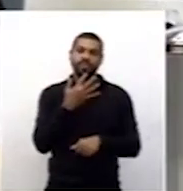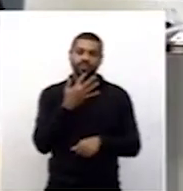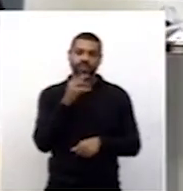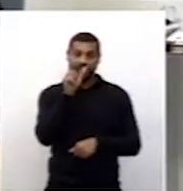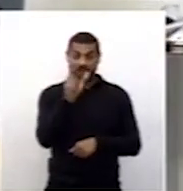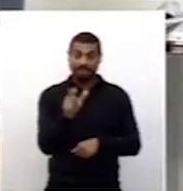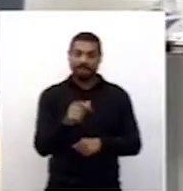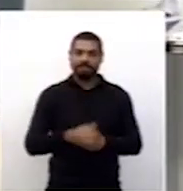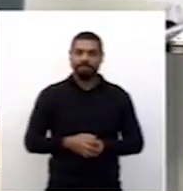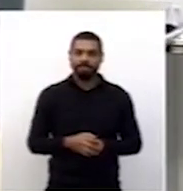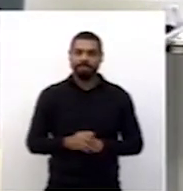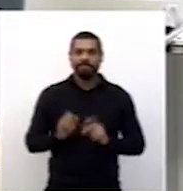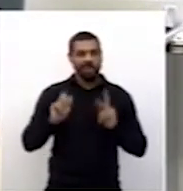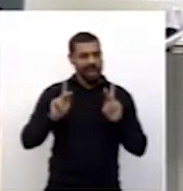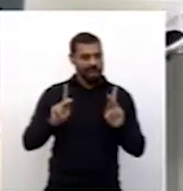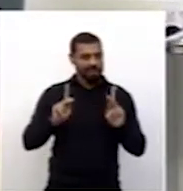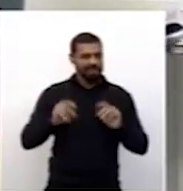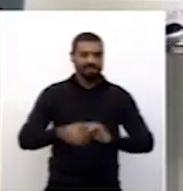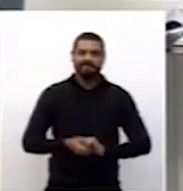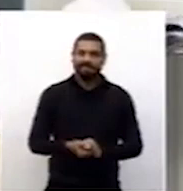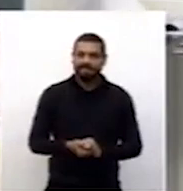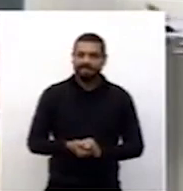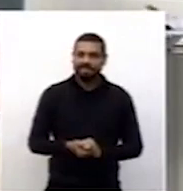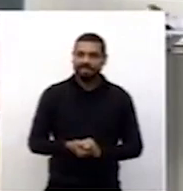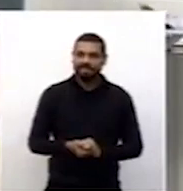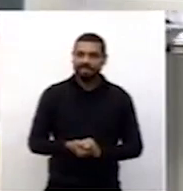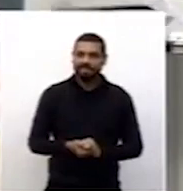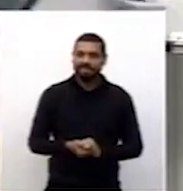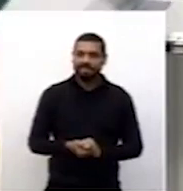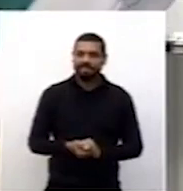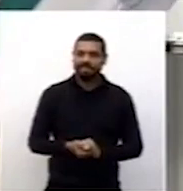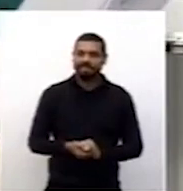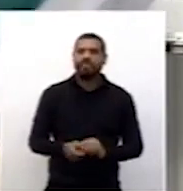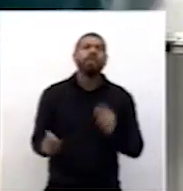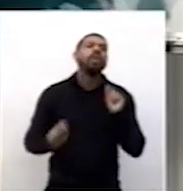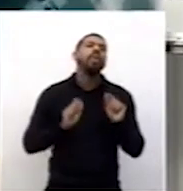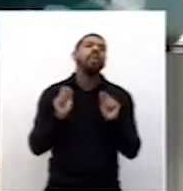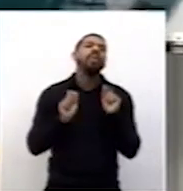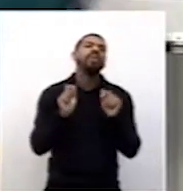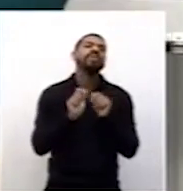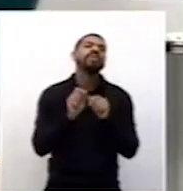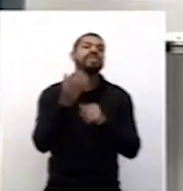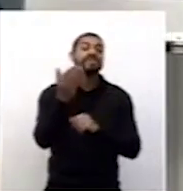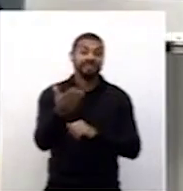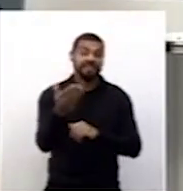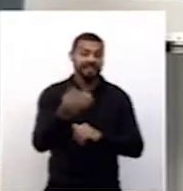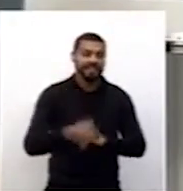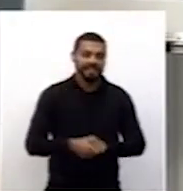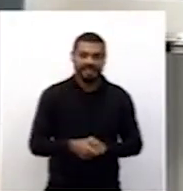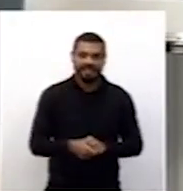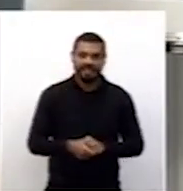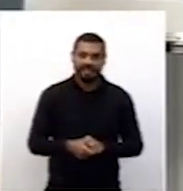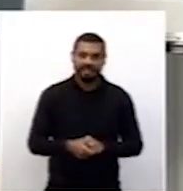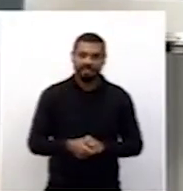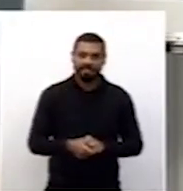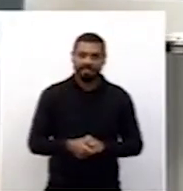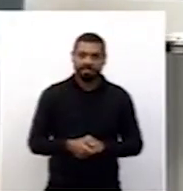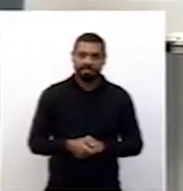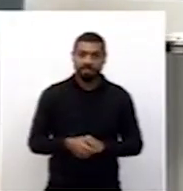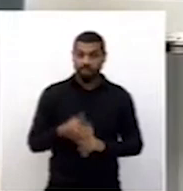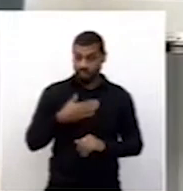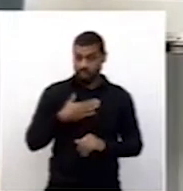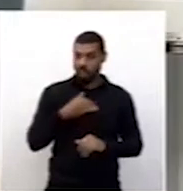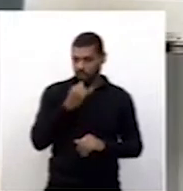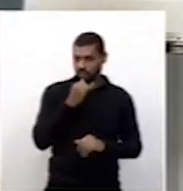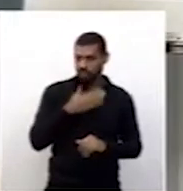dali, ok? E agora, o que você vai fazer? Eu combinei